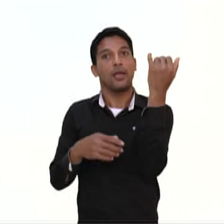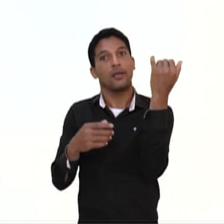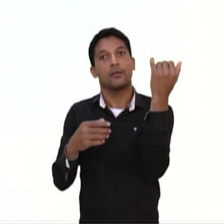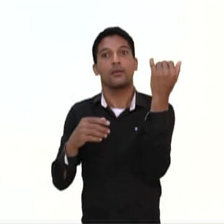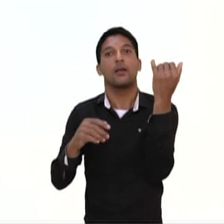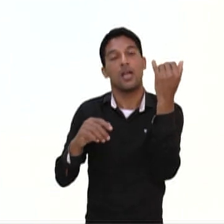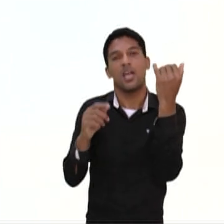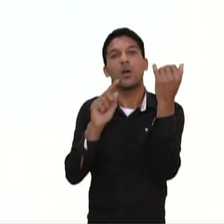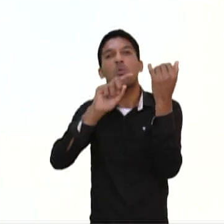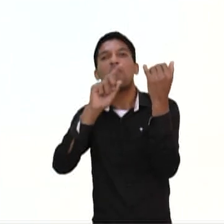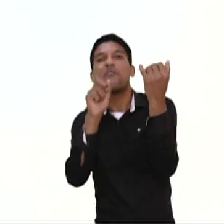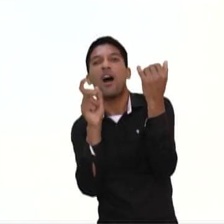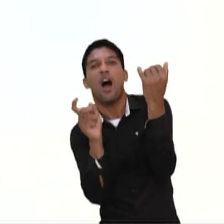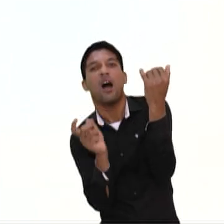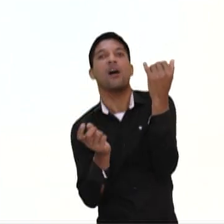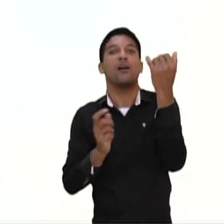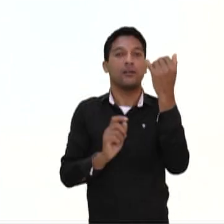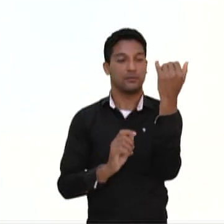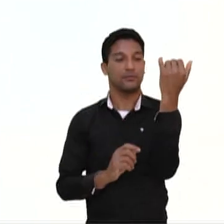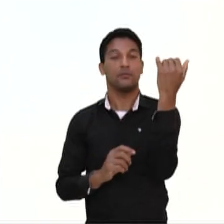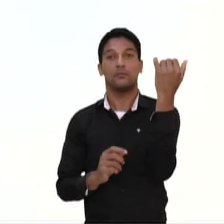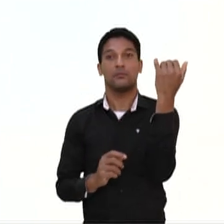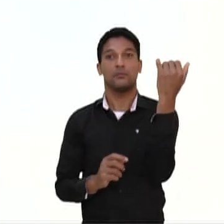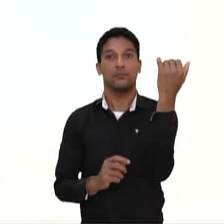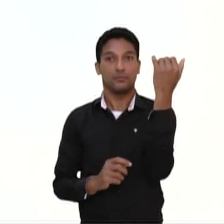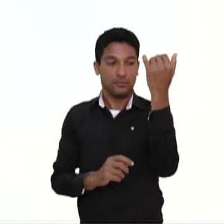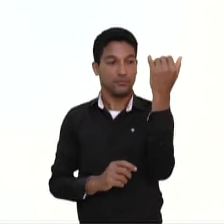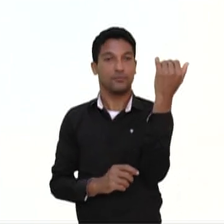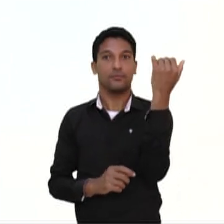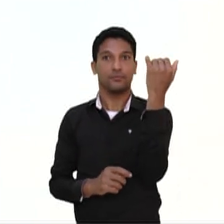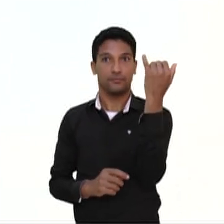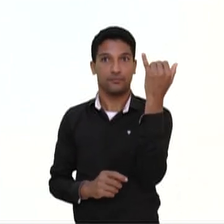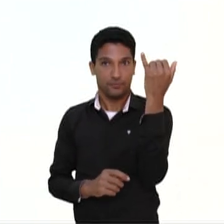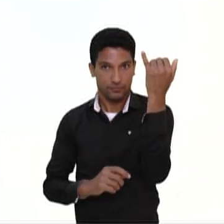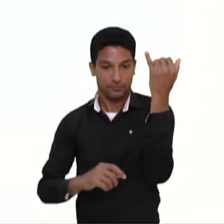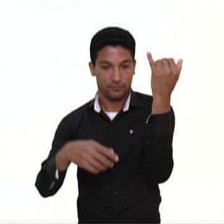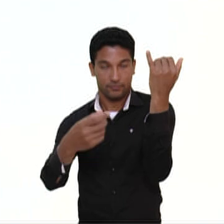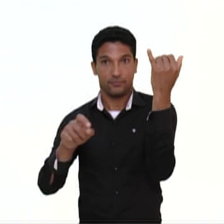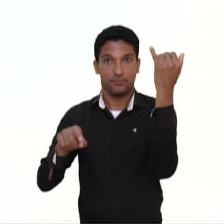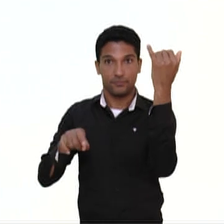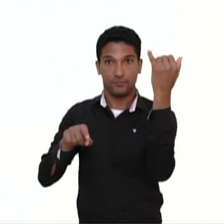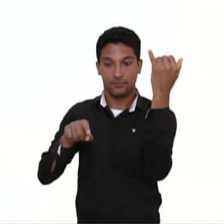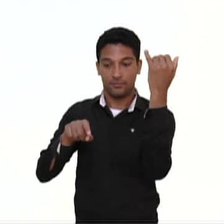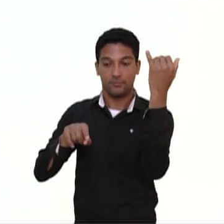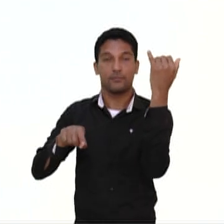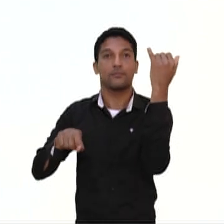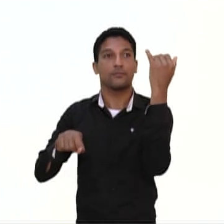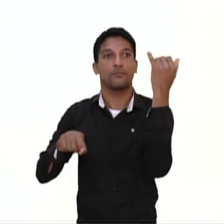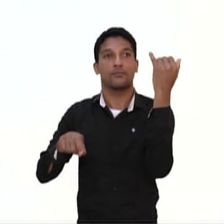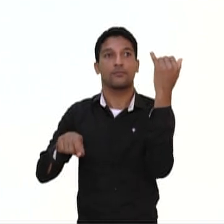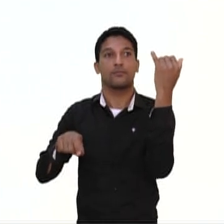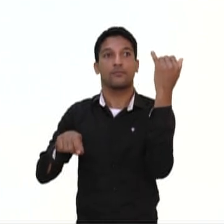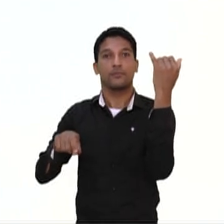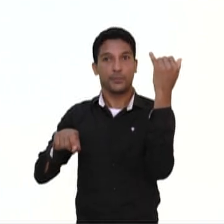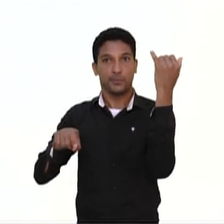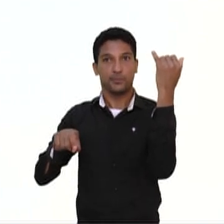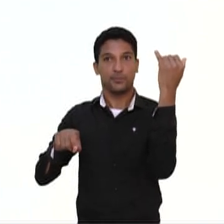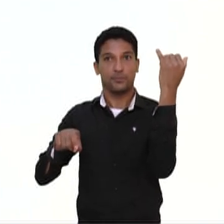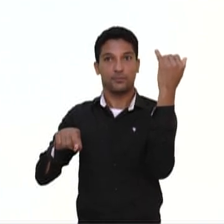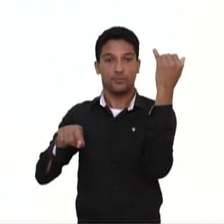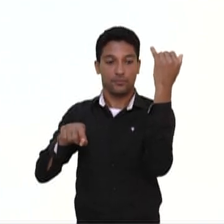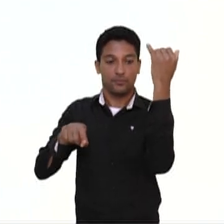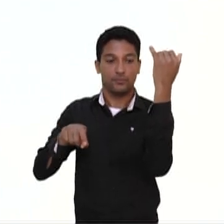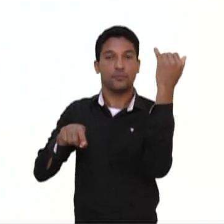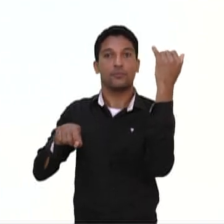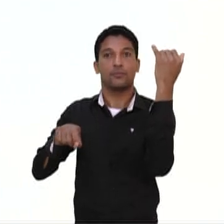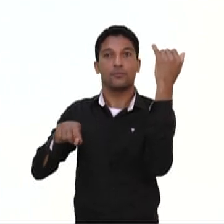meio curvado assim mesmo. Ele vai ter esse aspecto mais curvo aí. Olha só. O